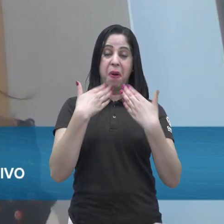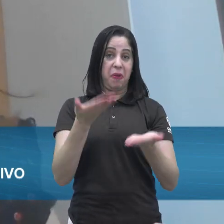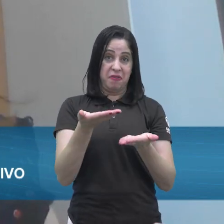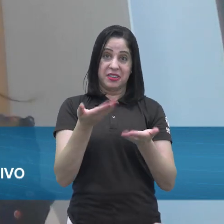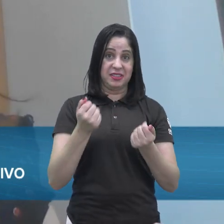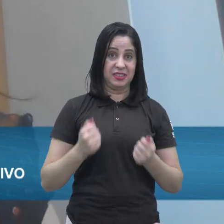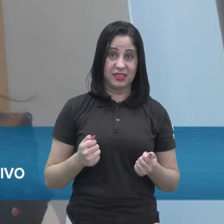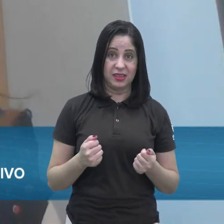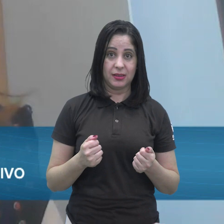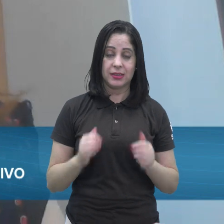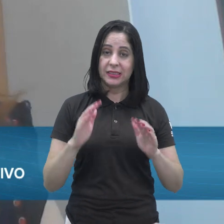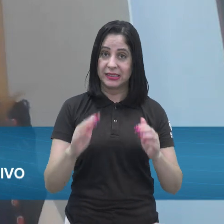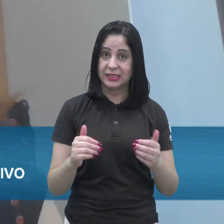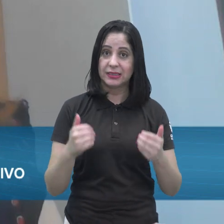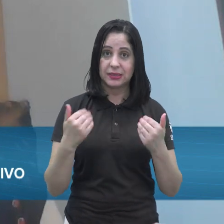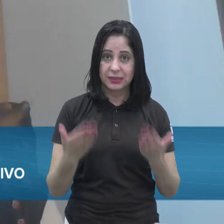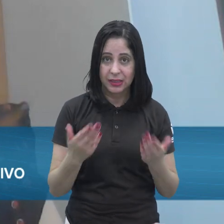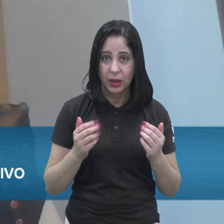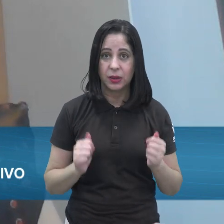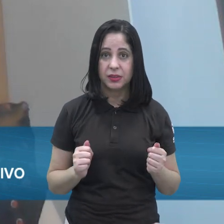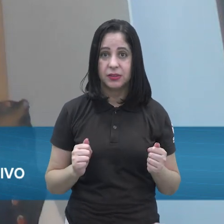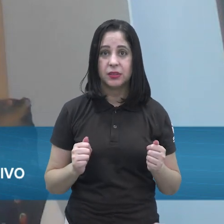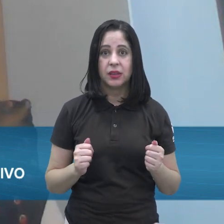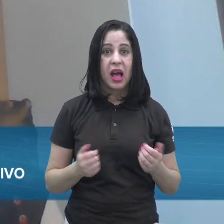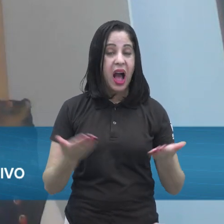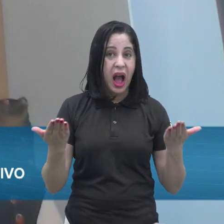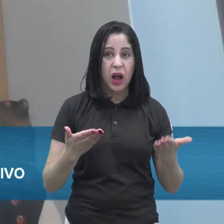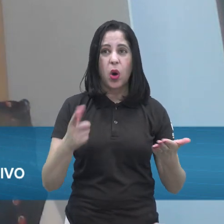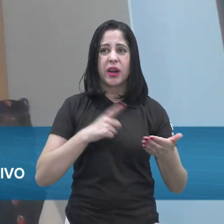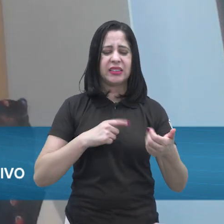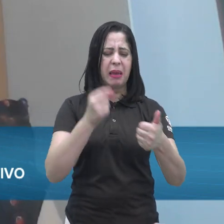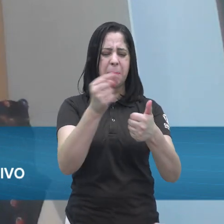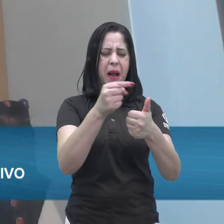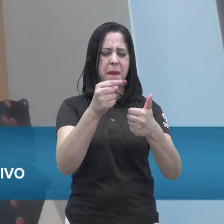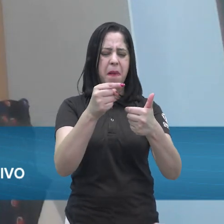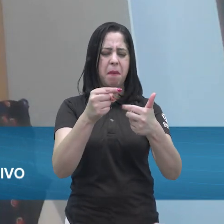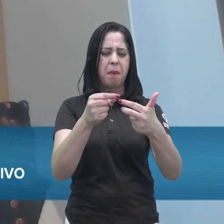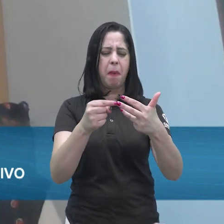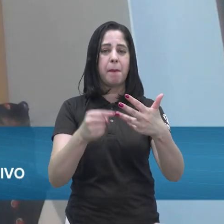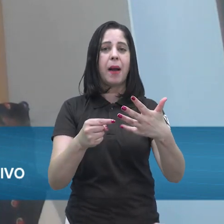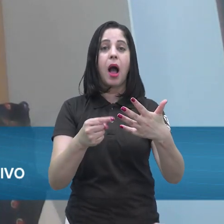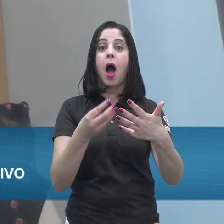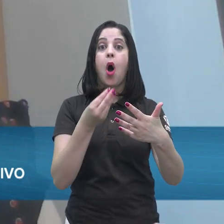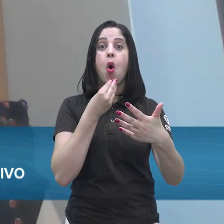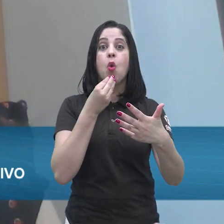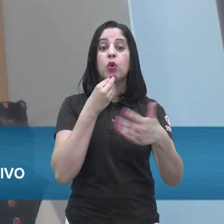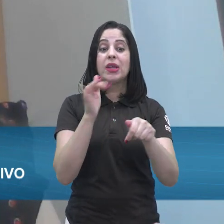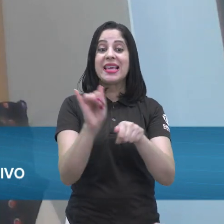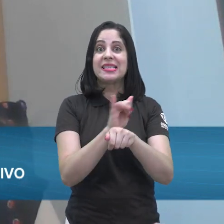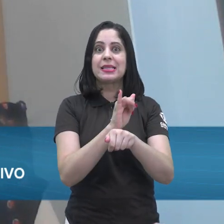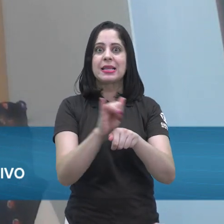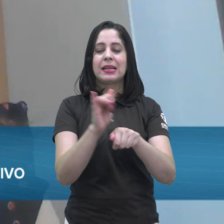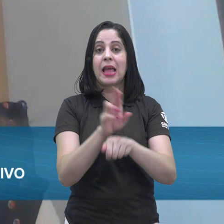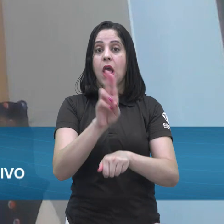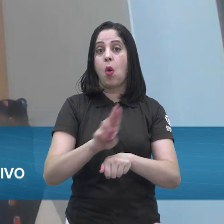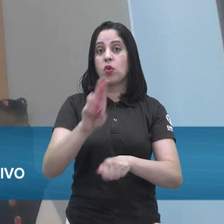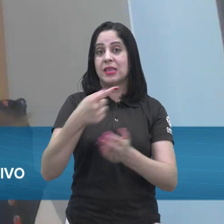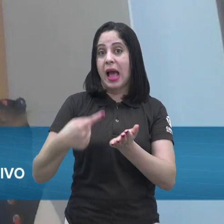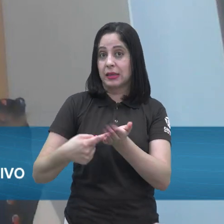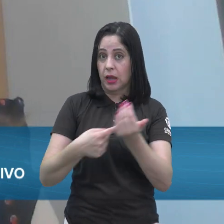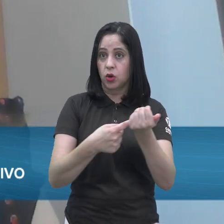para conversar aqui. Então, hoje são inúmeras oportunidades de utilizar a